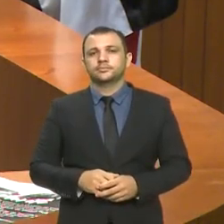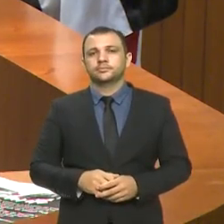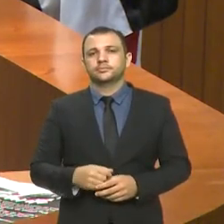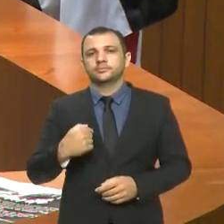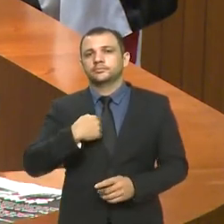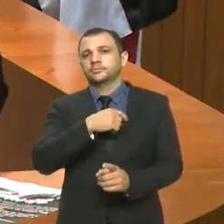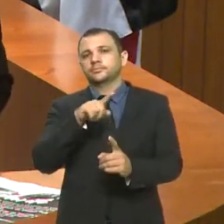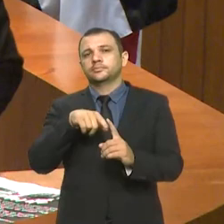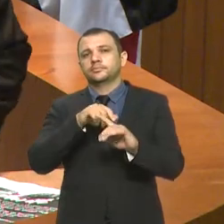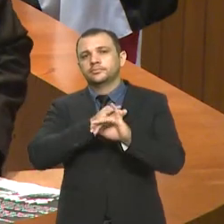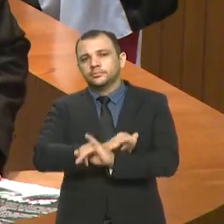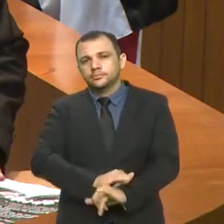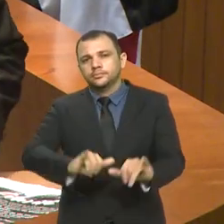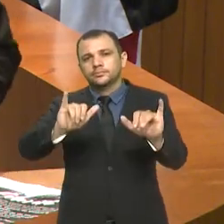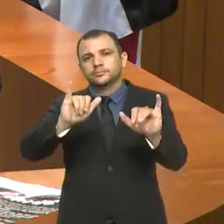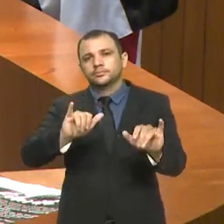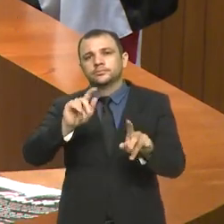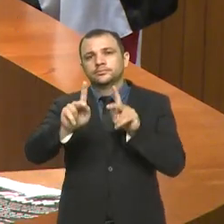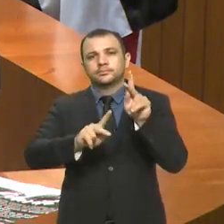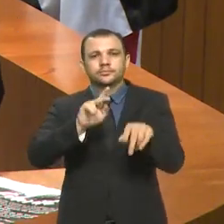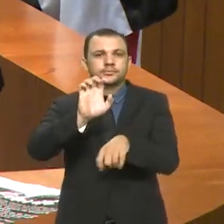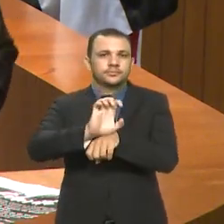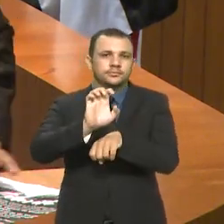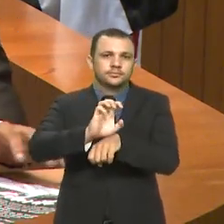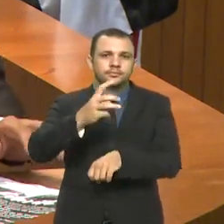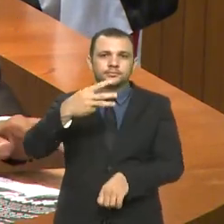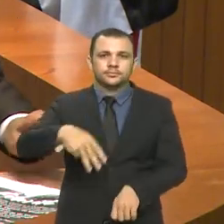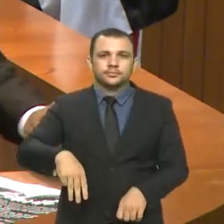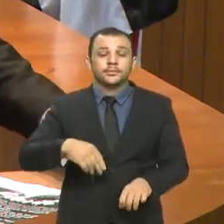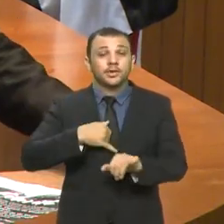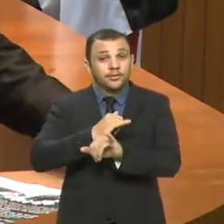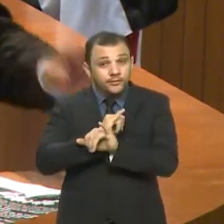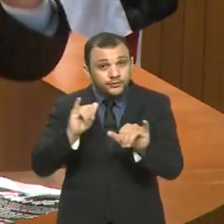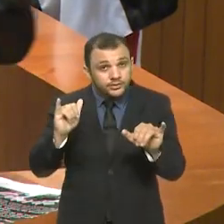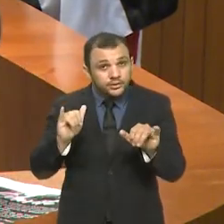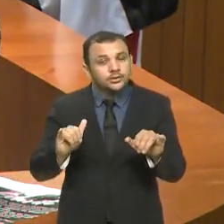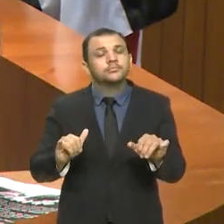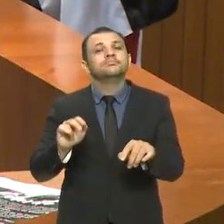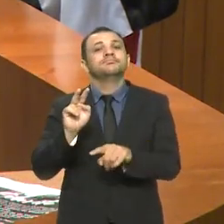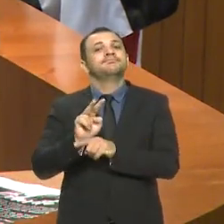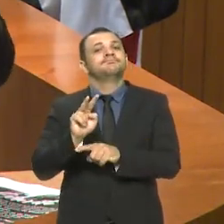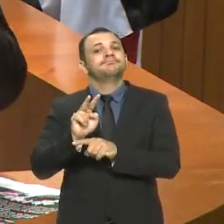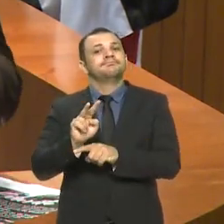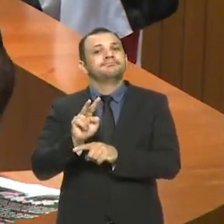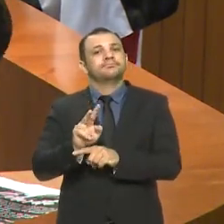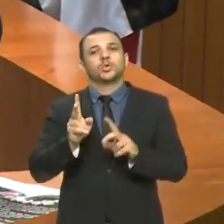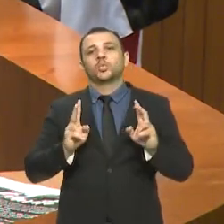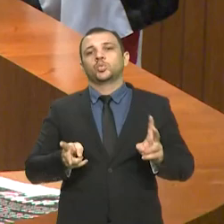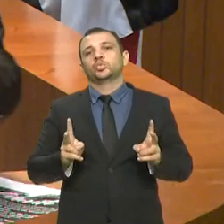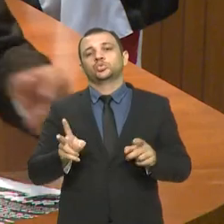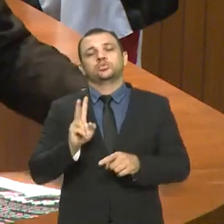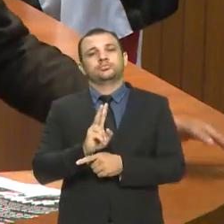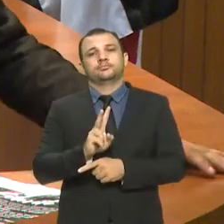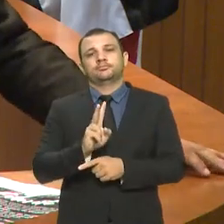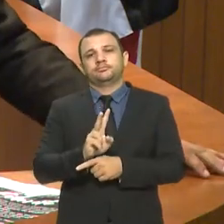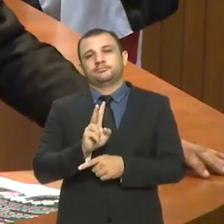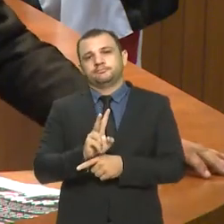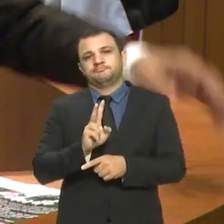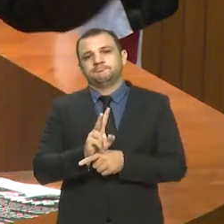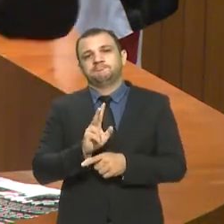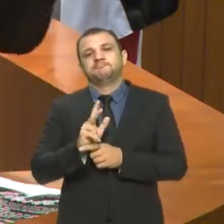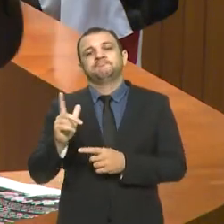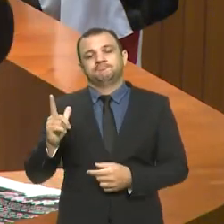à população do estado do Maranhão, para dizer que ainda há esperança. Para dizer para a população do Maranhão que ainda há